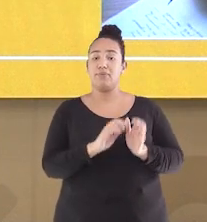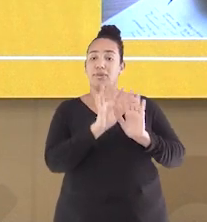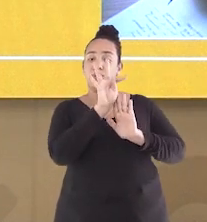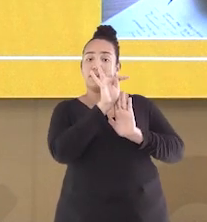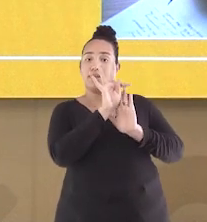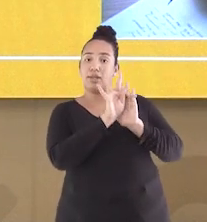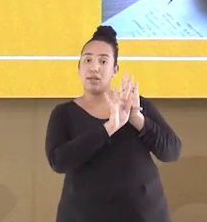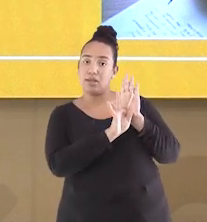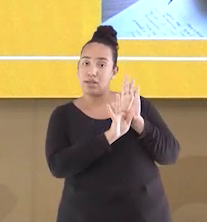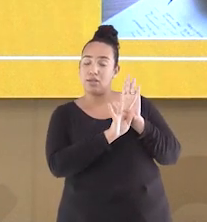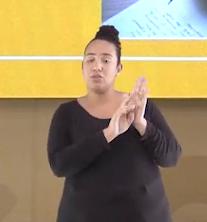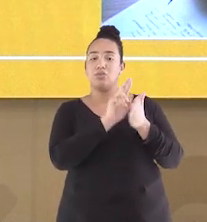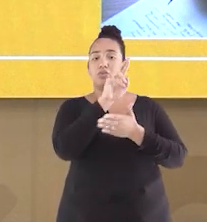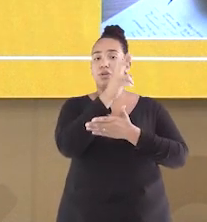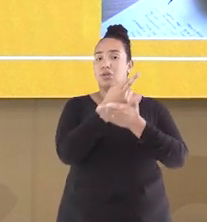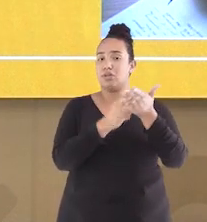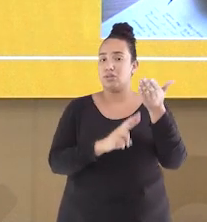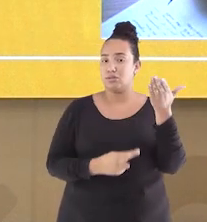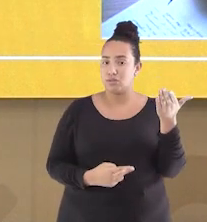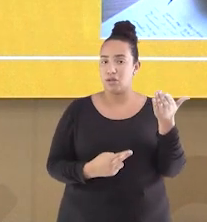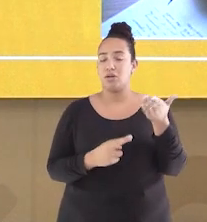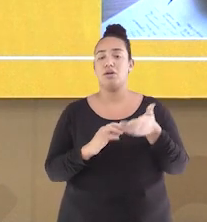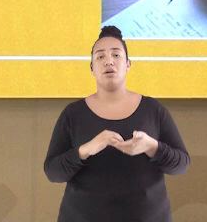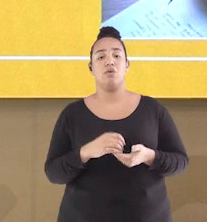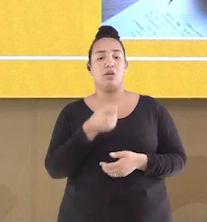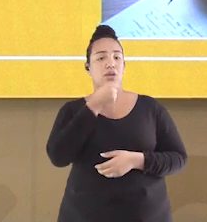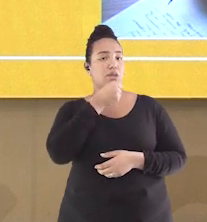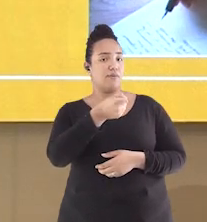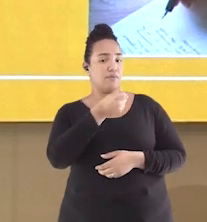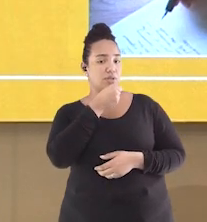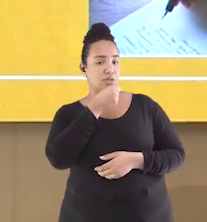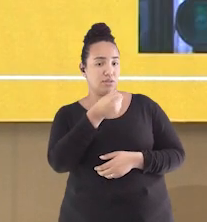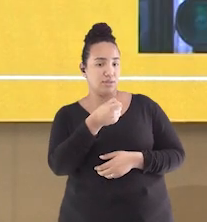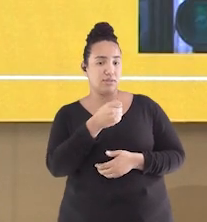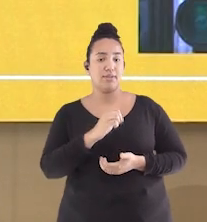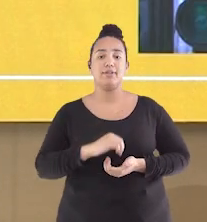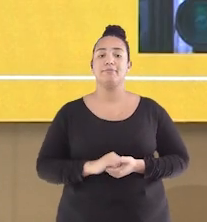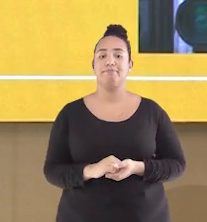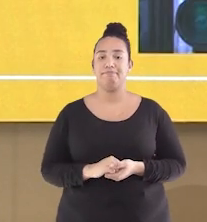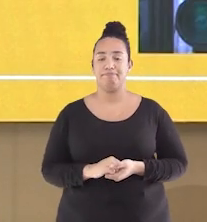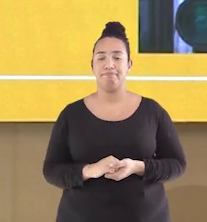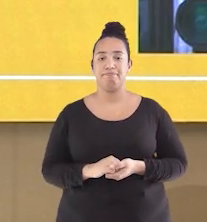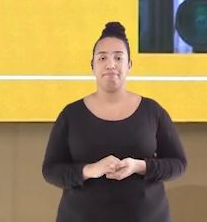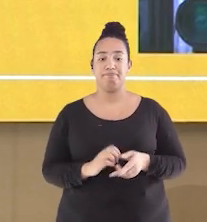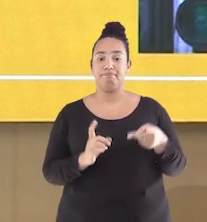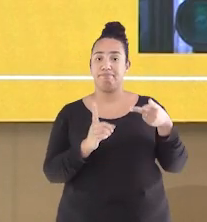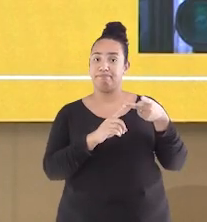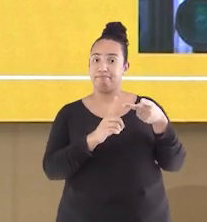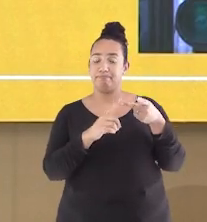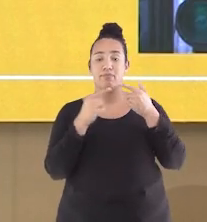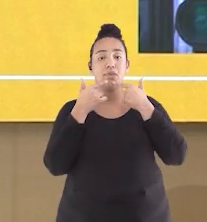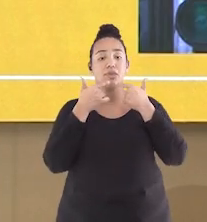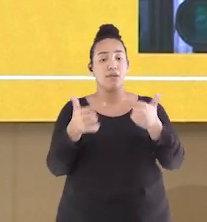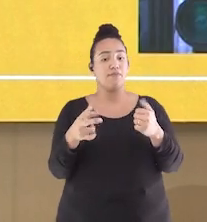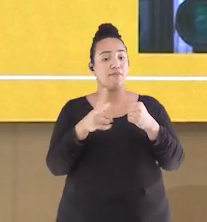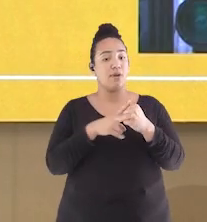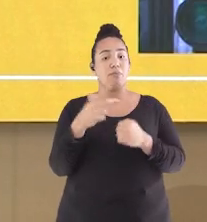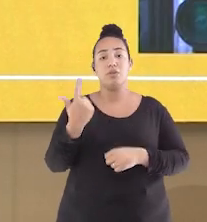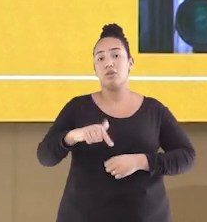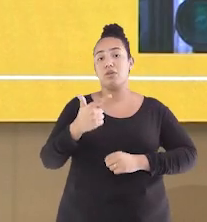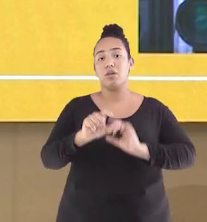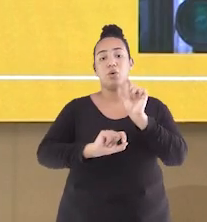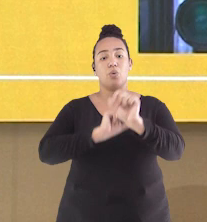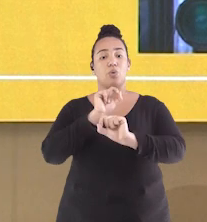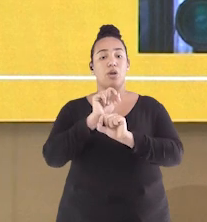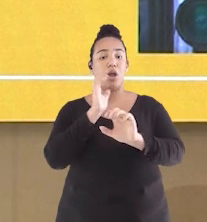textos, redações, entrevistas. A linguagem não verbal é a